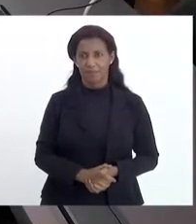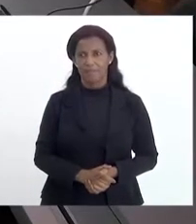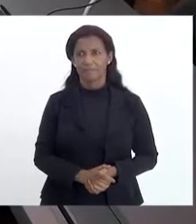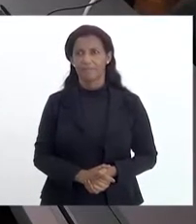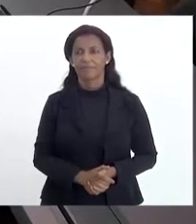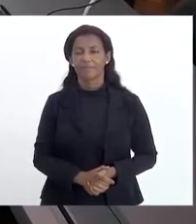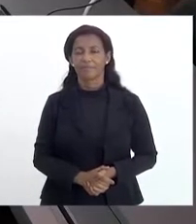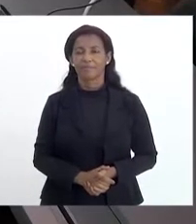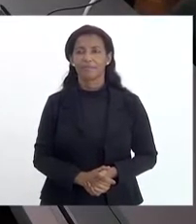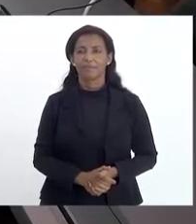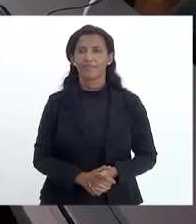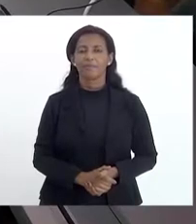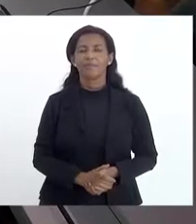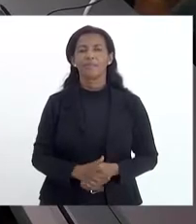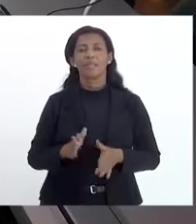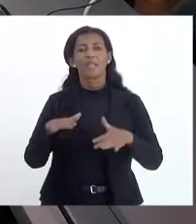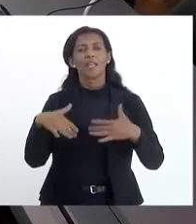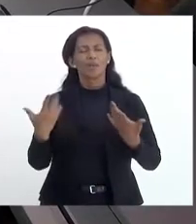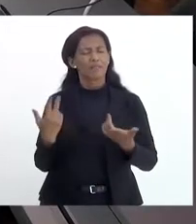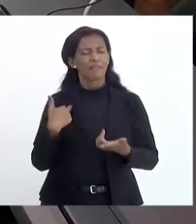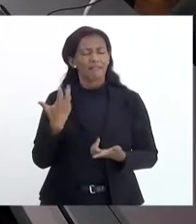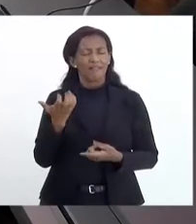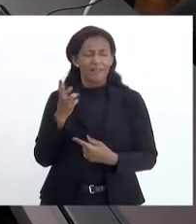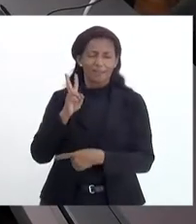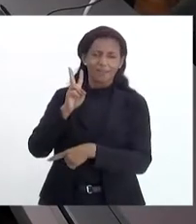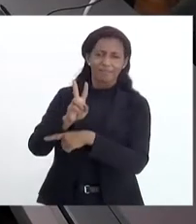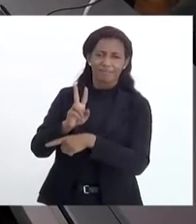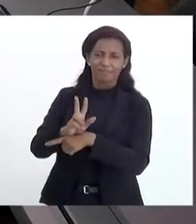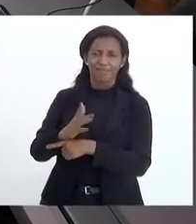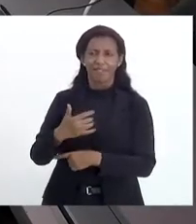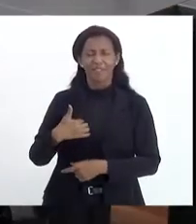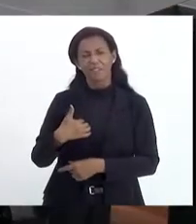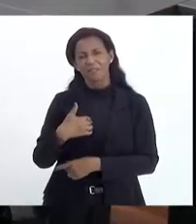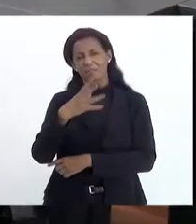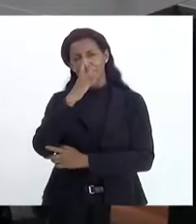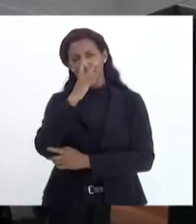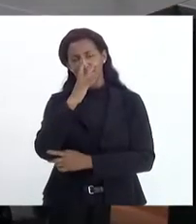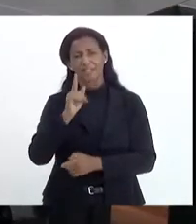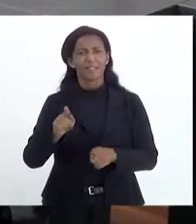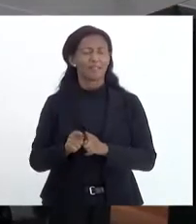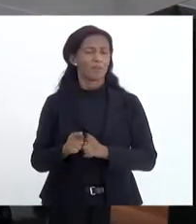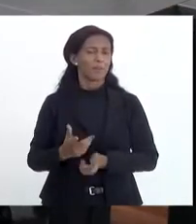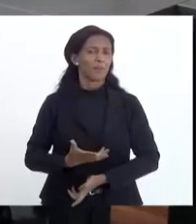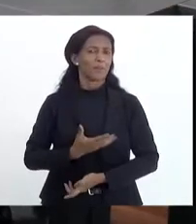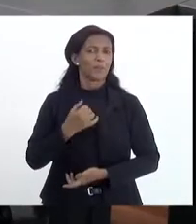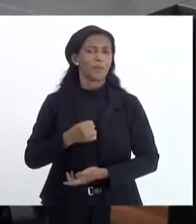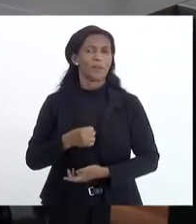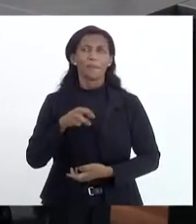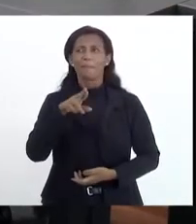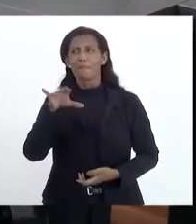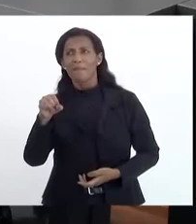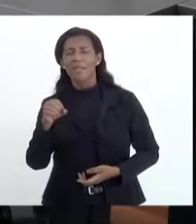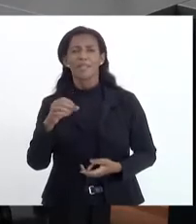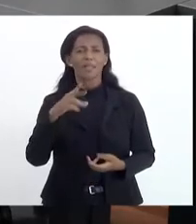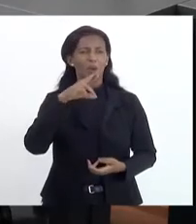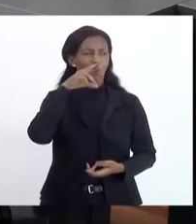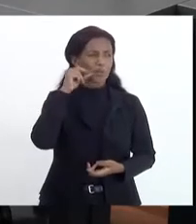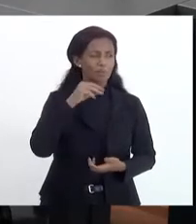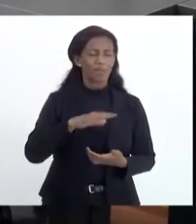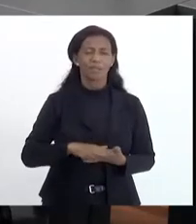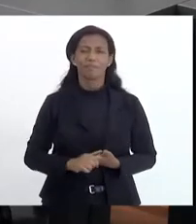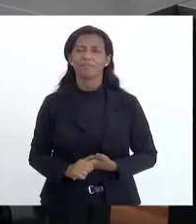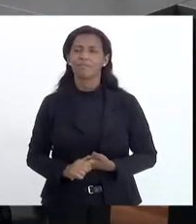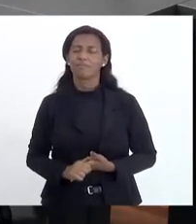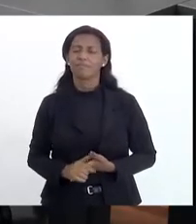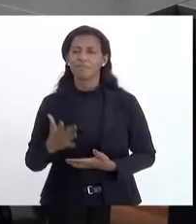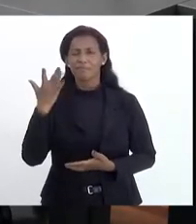Eu até queria assim, fazer uma defesa. Eu também fiquei surpreso, viu, deputado Luiz Paulo, deputado Mink, deputado Rosenberg.